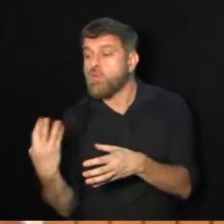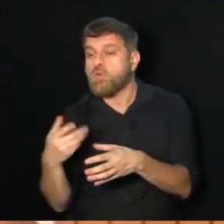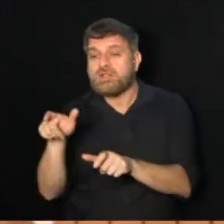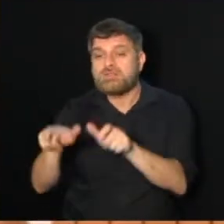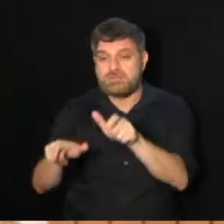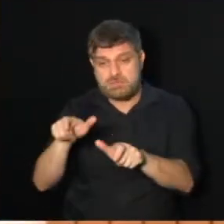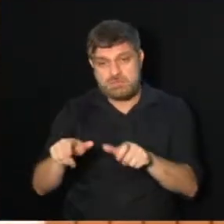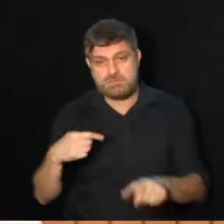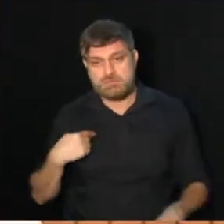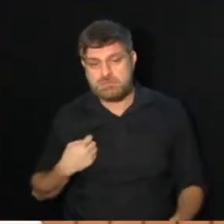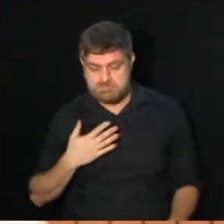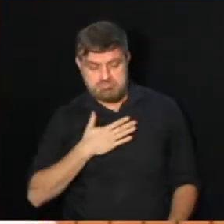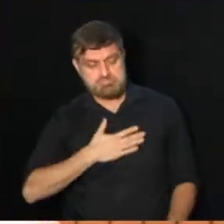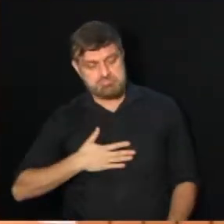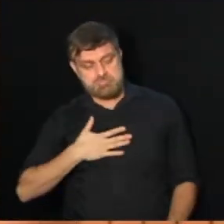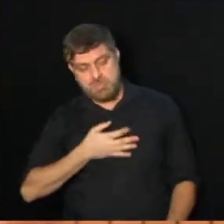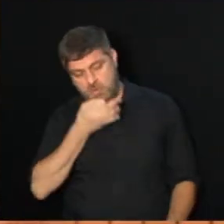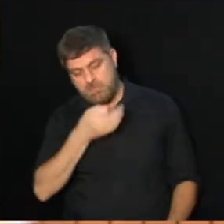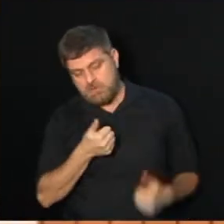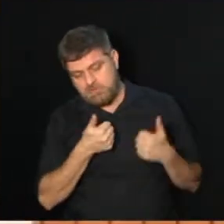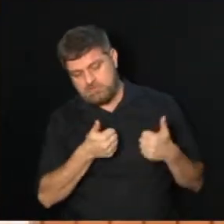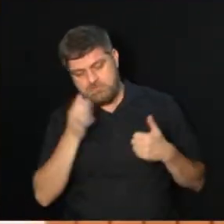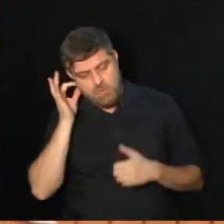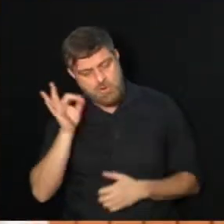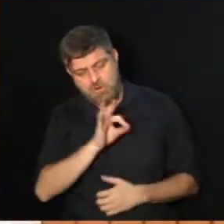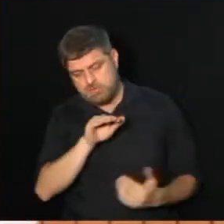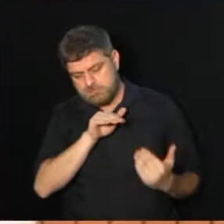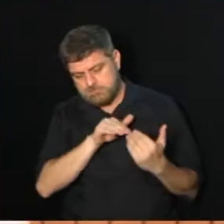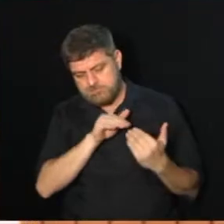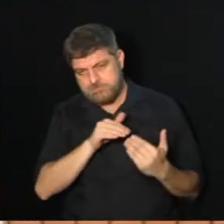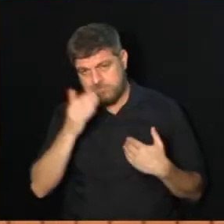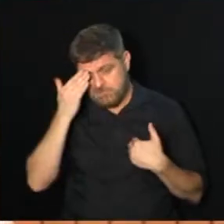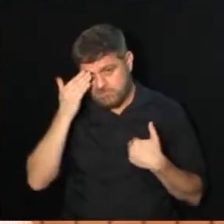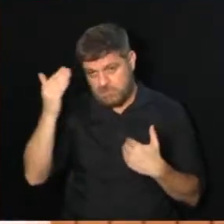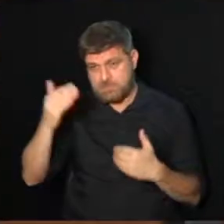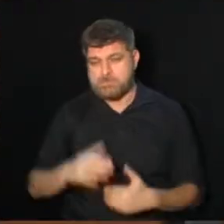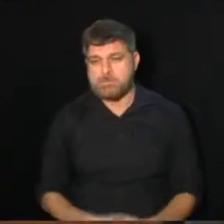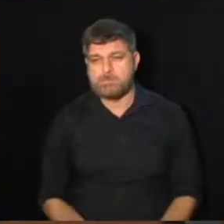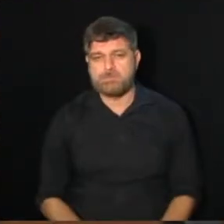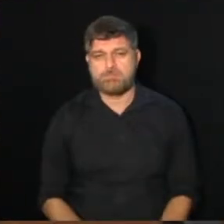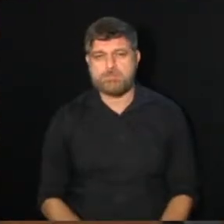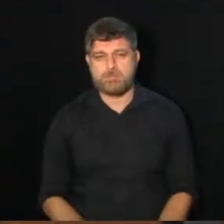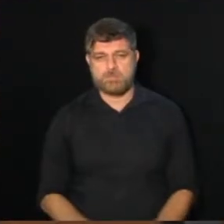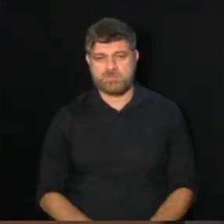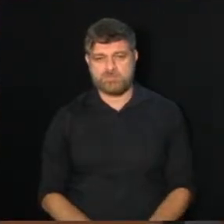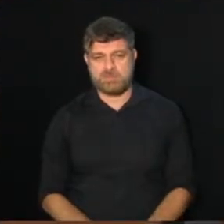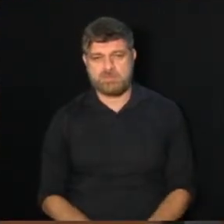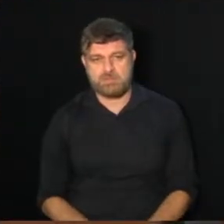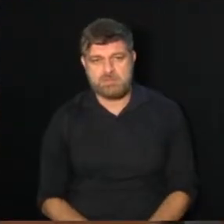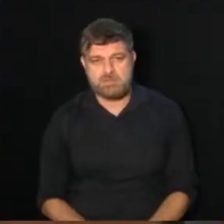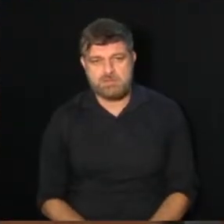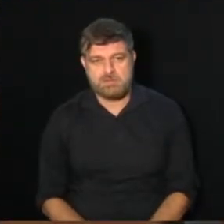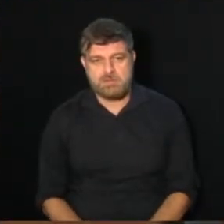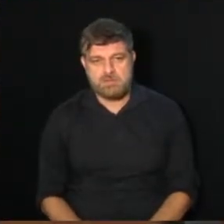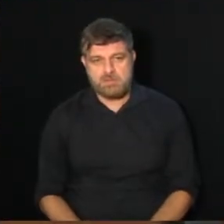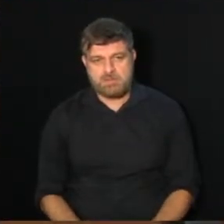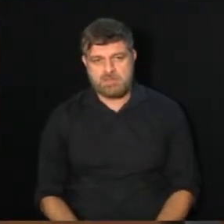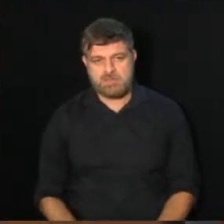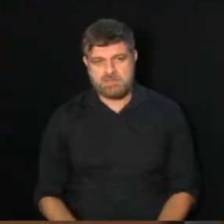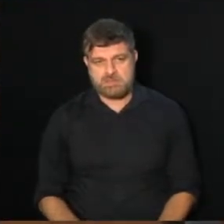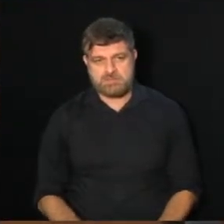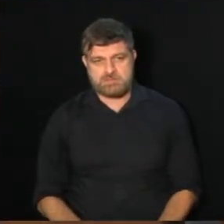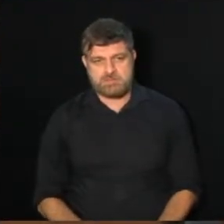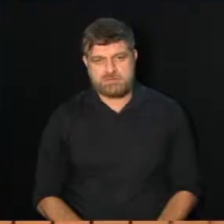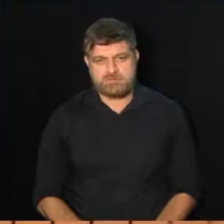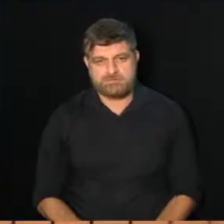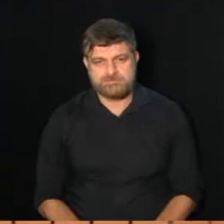que me agradou a sugestão. Muito obrigado, vereador Cirilo. Obrigado mais uma vez, doutor Fernão.